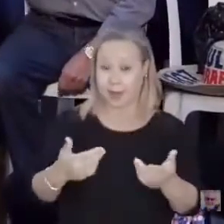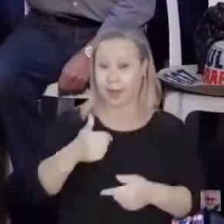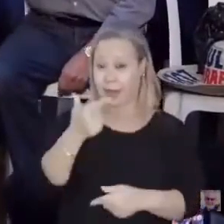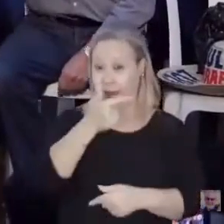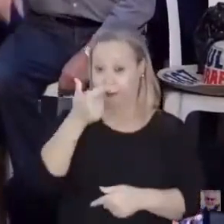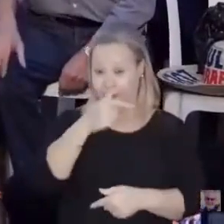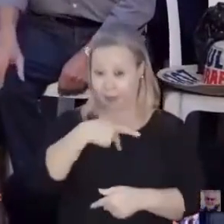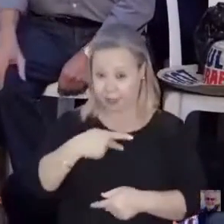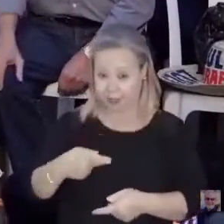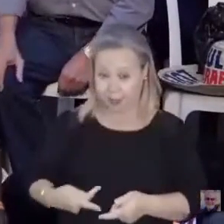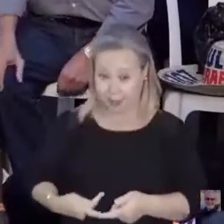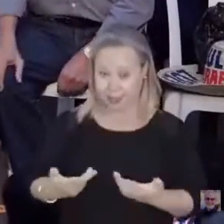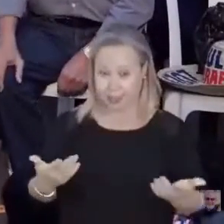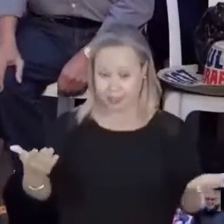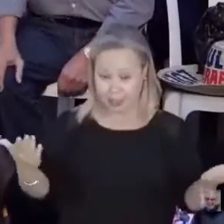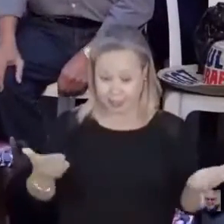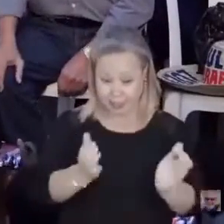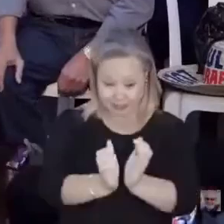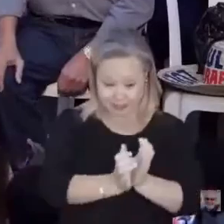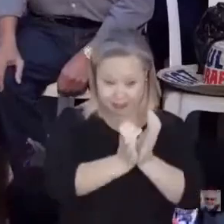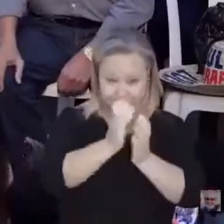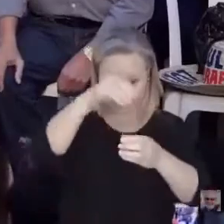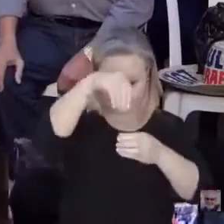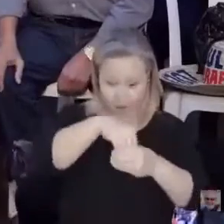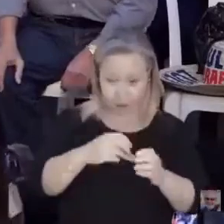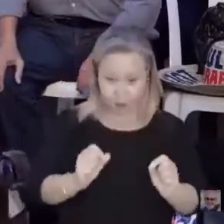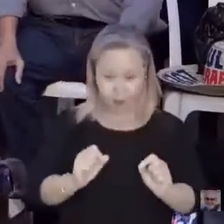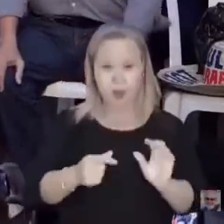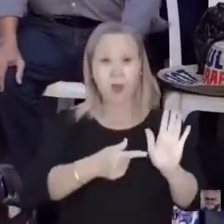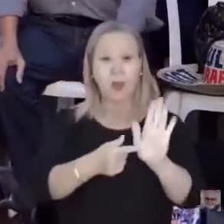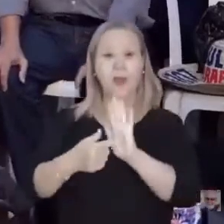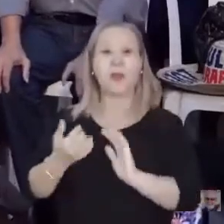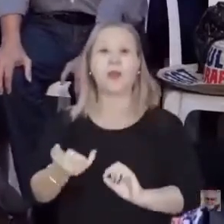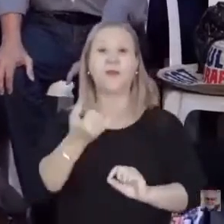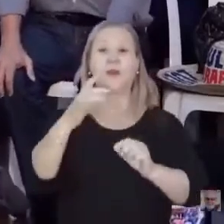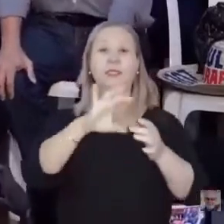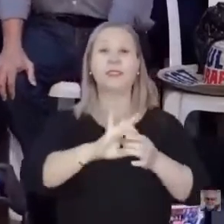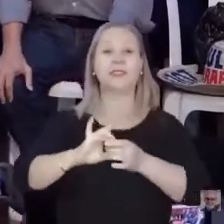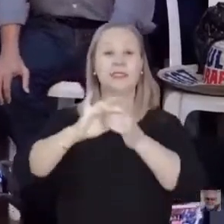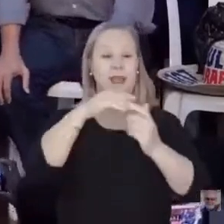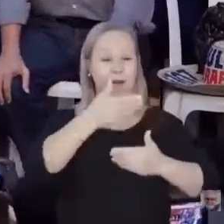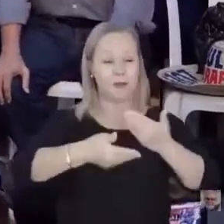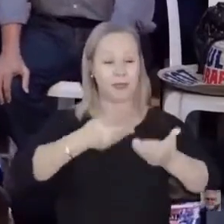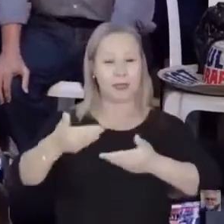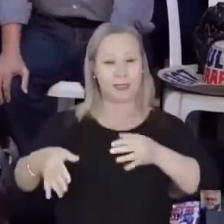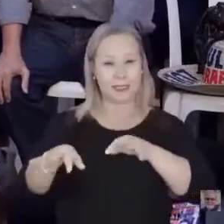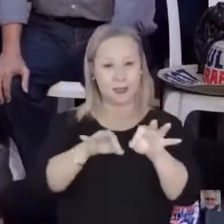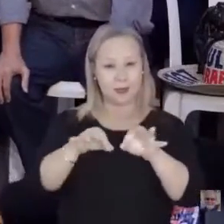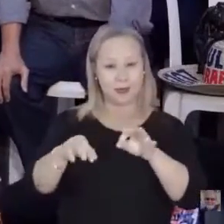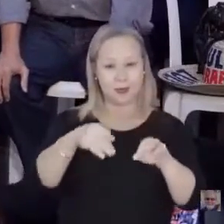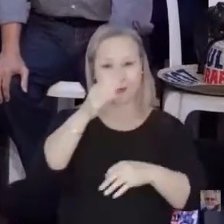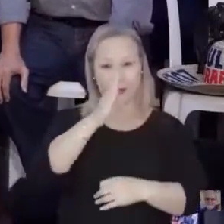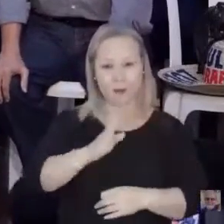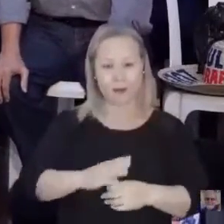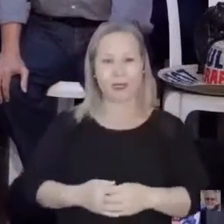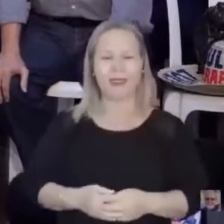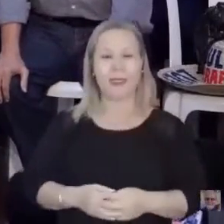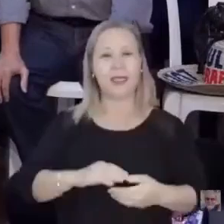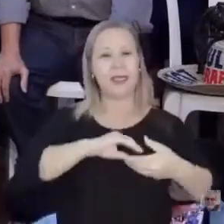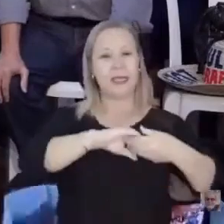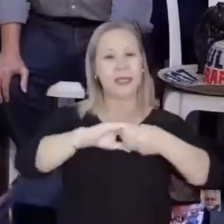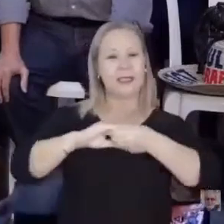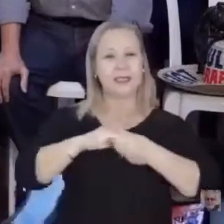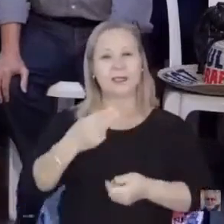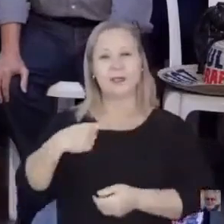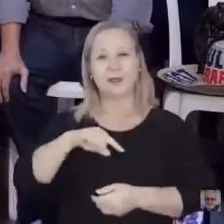nessa caminhada, mostrando a importância da unidade que a gente constrói pelo Brasil. E saudar o nosso